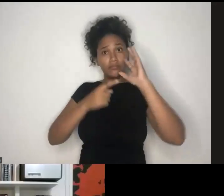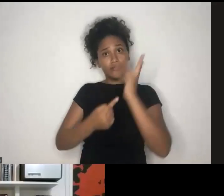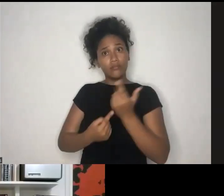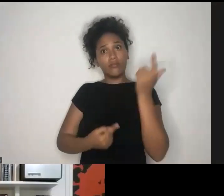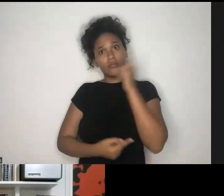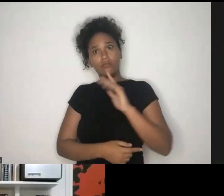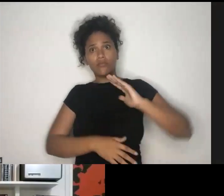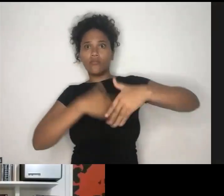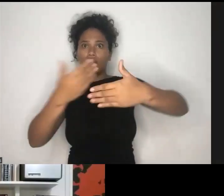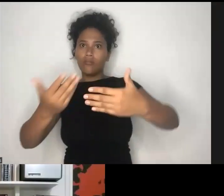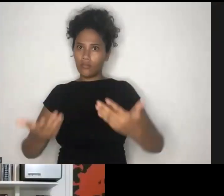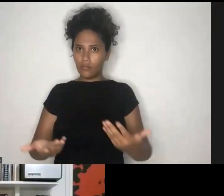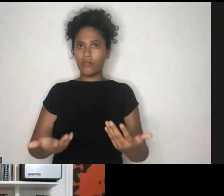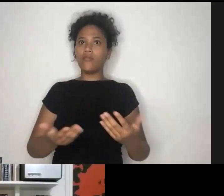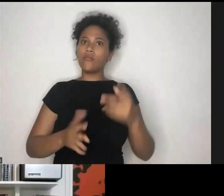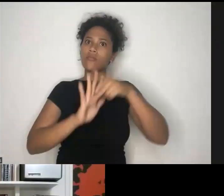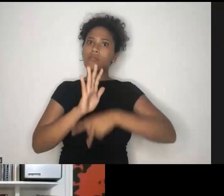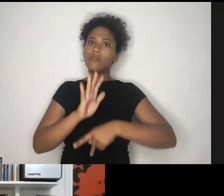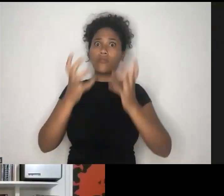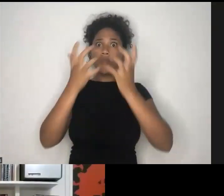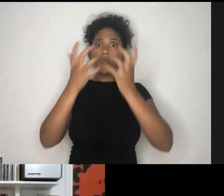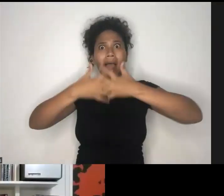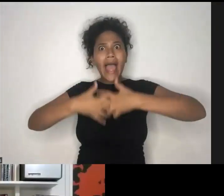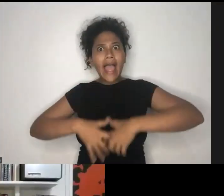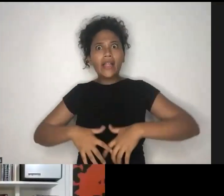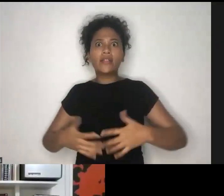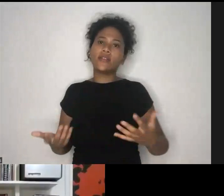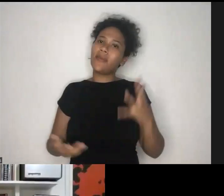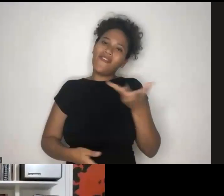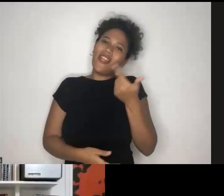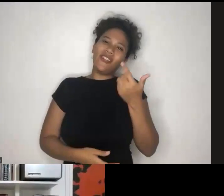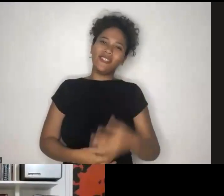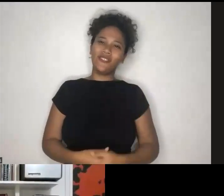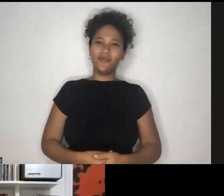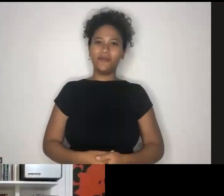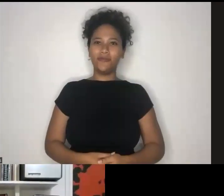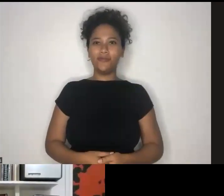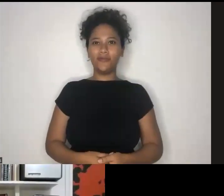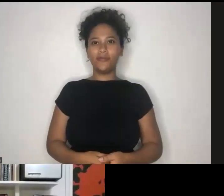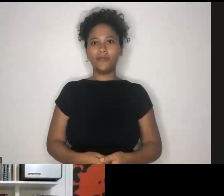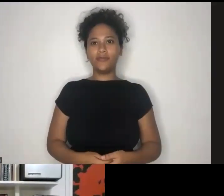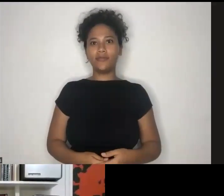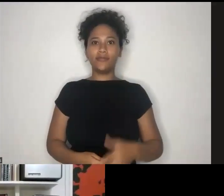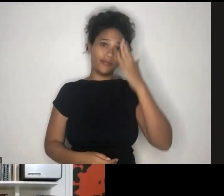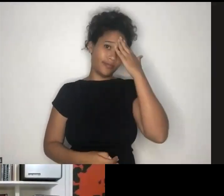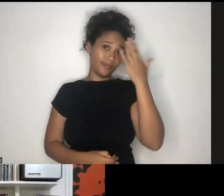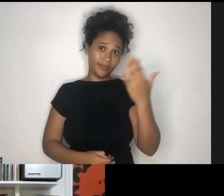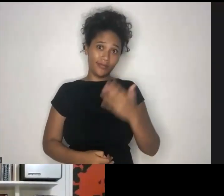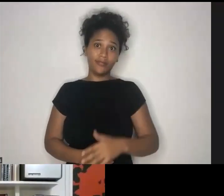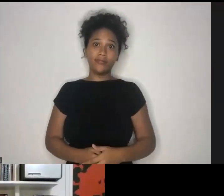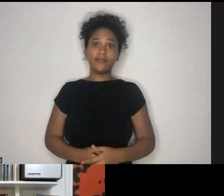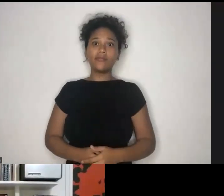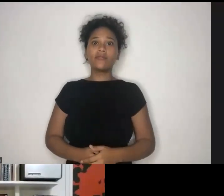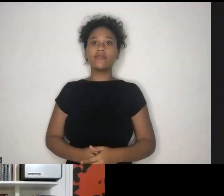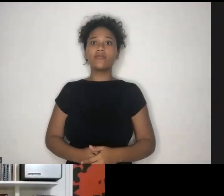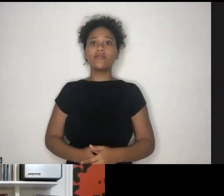nível de proposição de projetos tão complexos e maravilhosos obrigado é uma